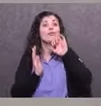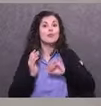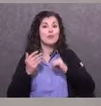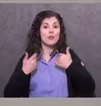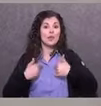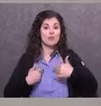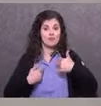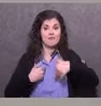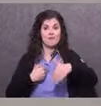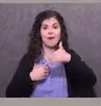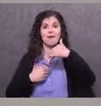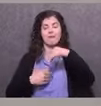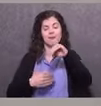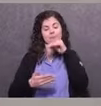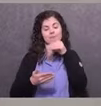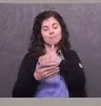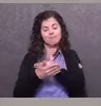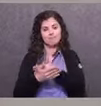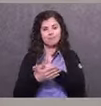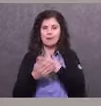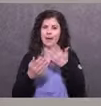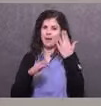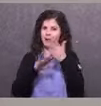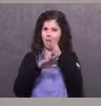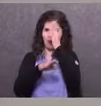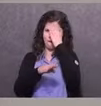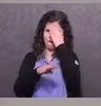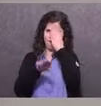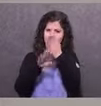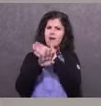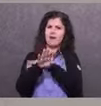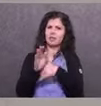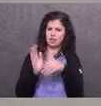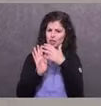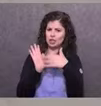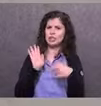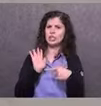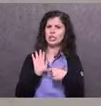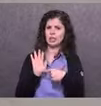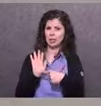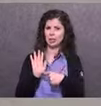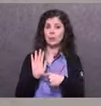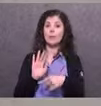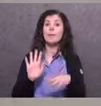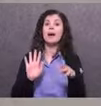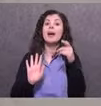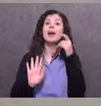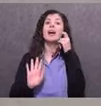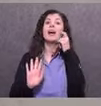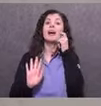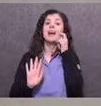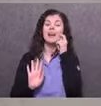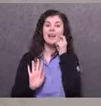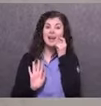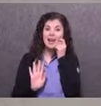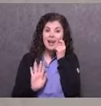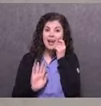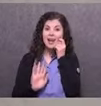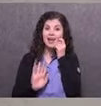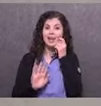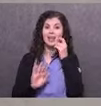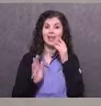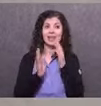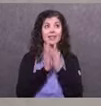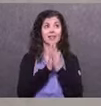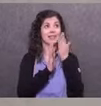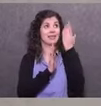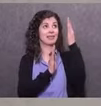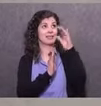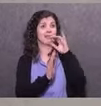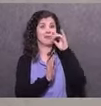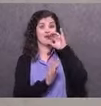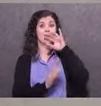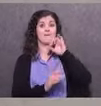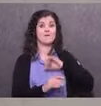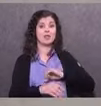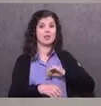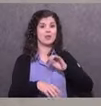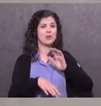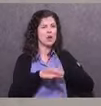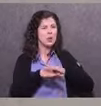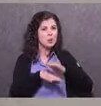escrito acerca dele. Mas ai daquele por quem o Filho do Homem vai ser